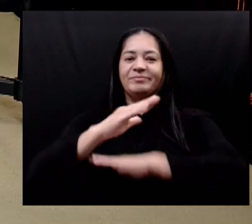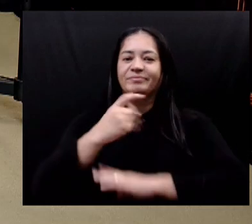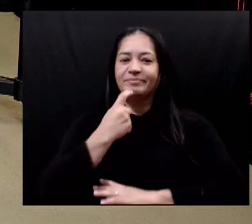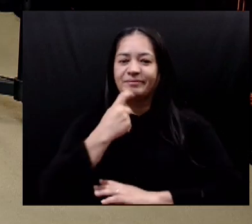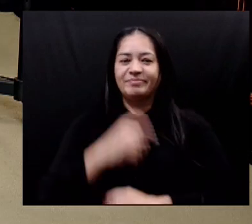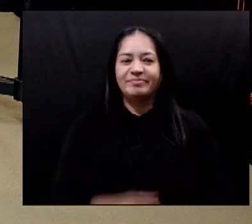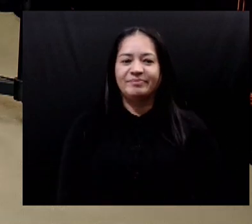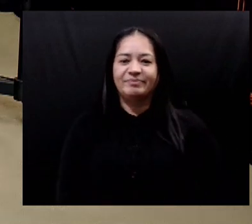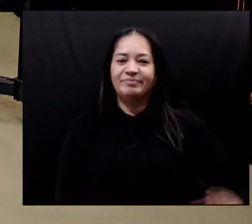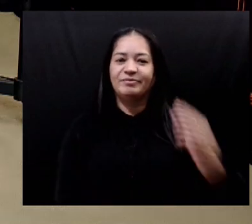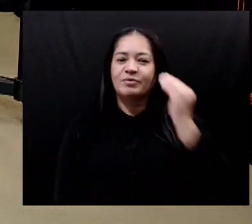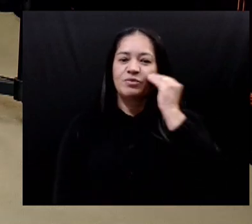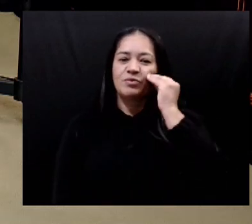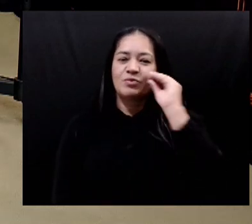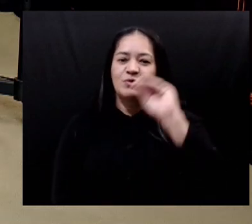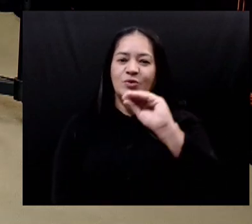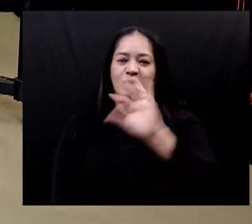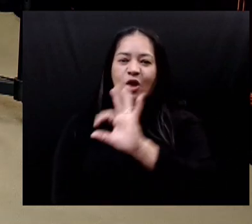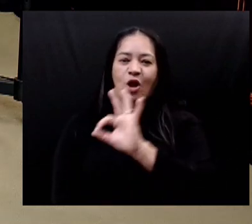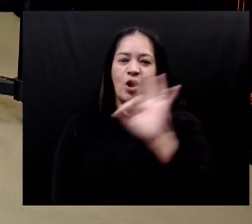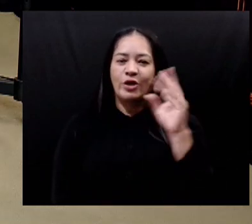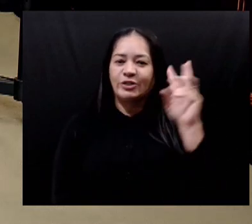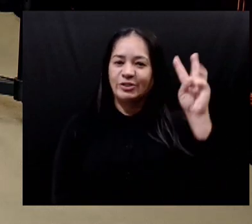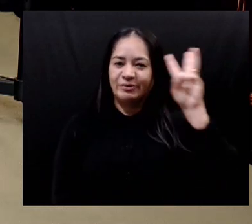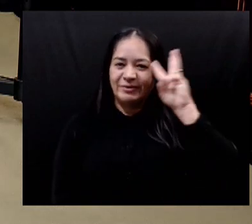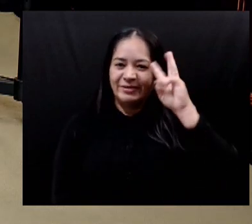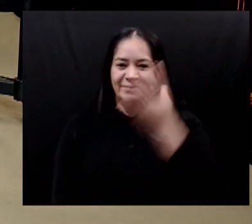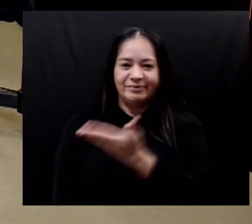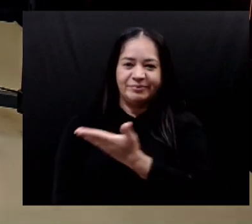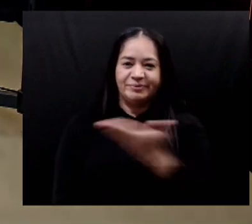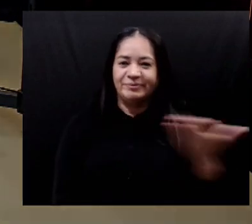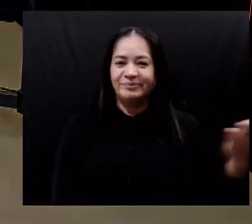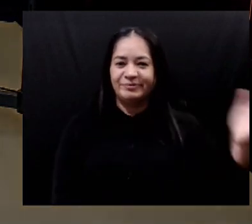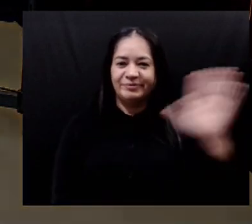Beijo e uma ótima terça-feira para você. Valeu, tchau, tchau.